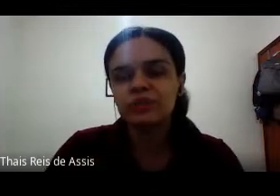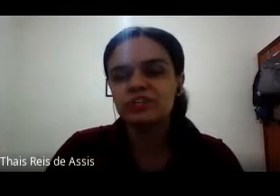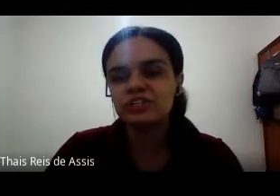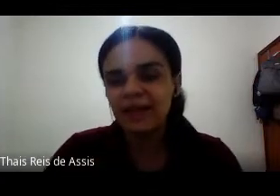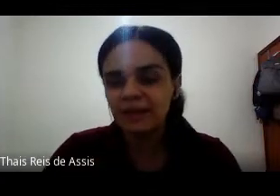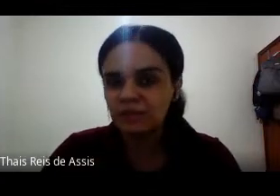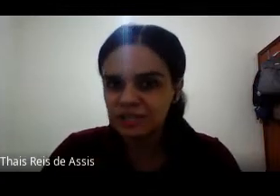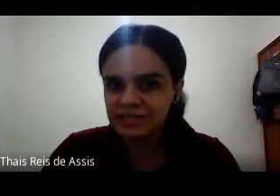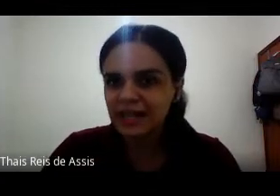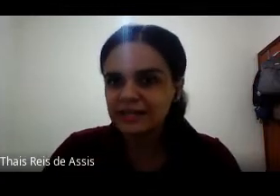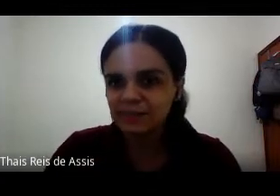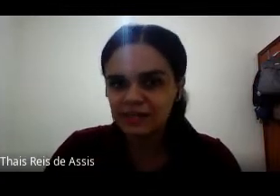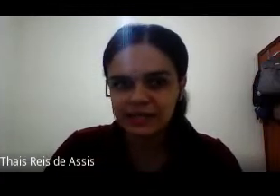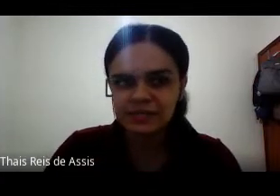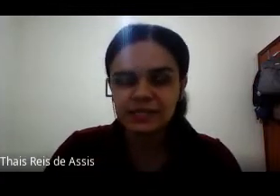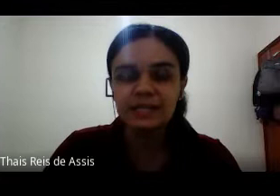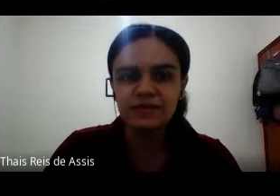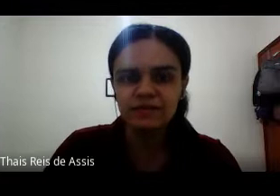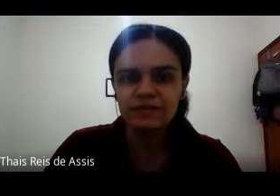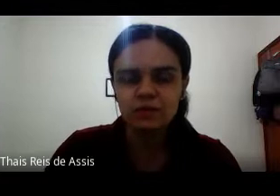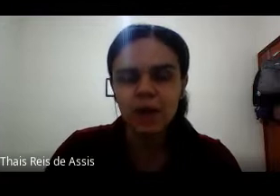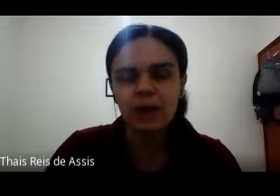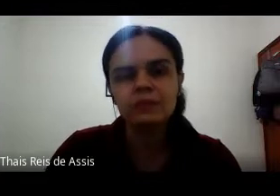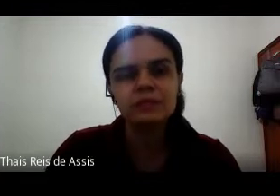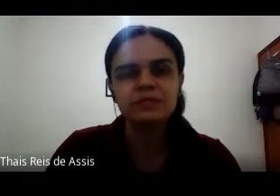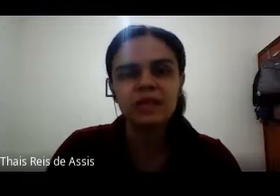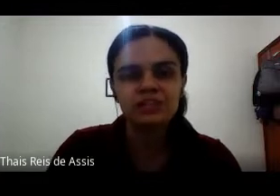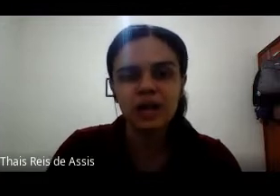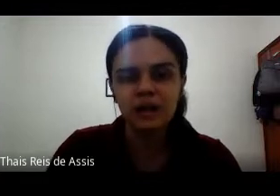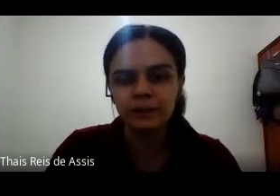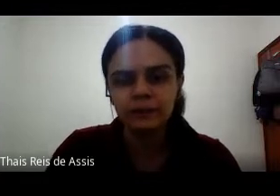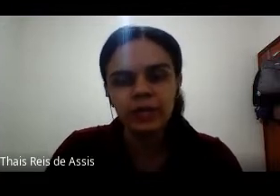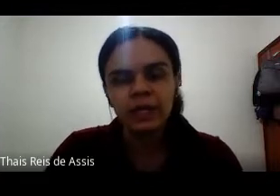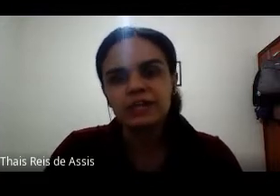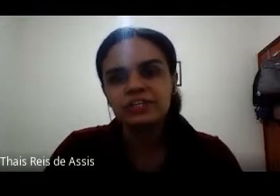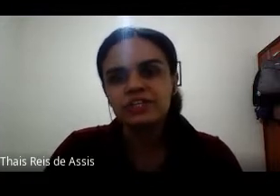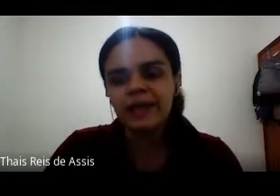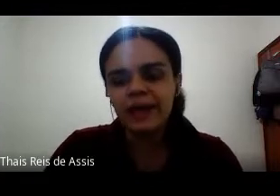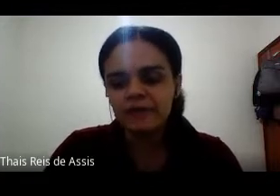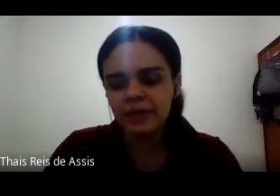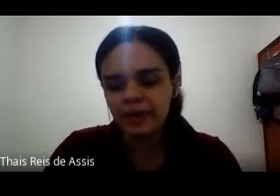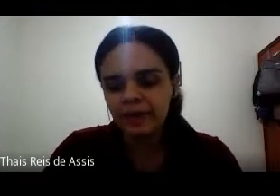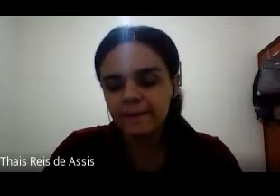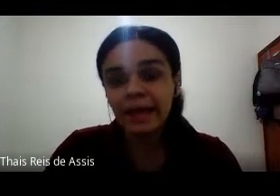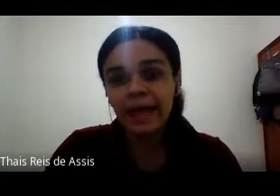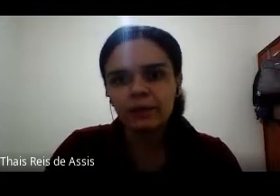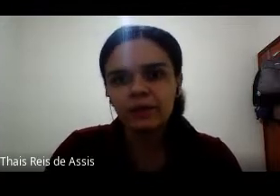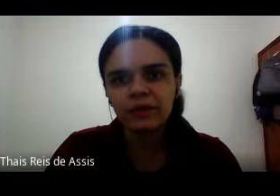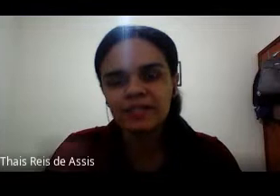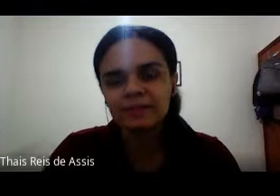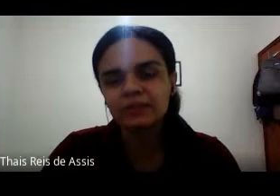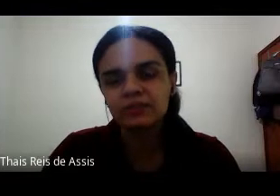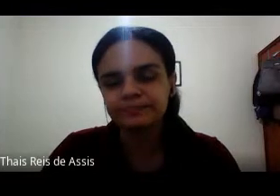professor, a gente deve utilizar da experiência e da vivência do aluno dentro de sala de aula. A gente deve pegar